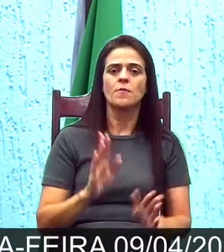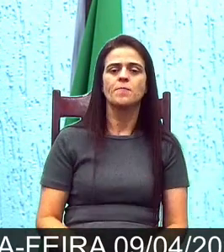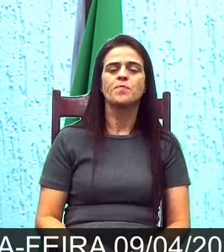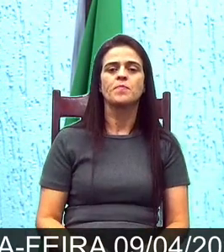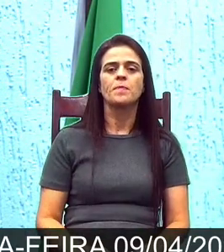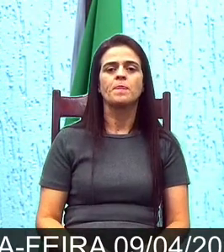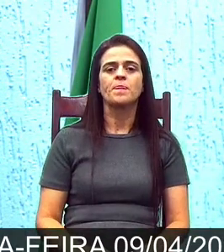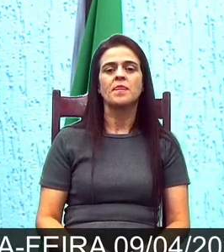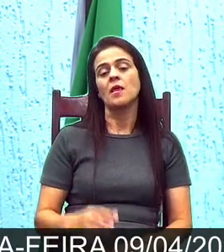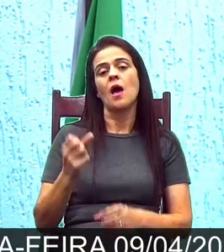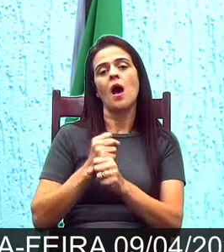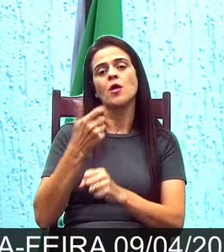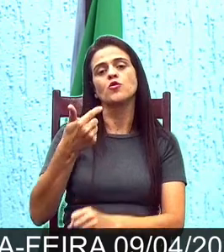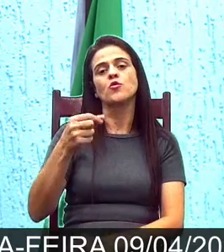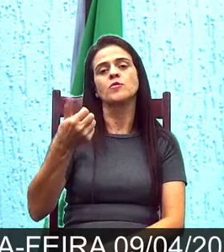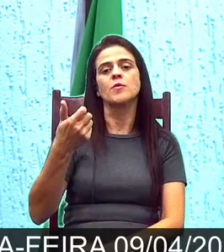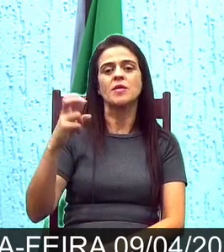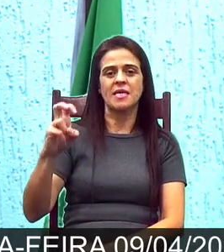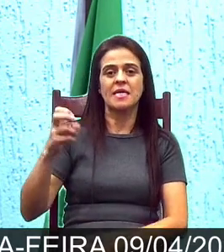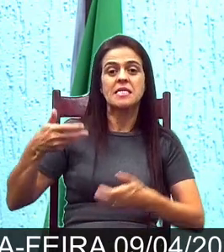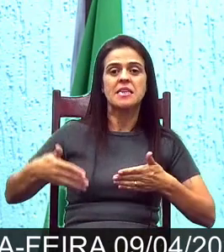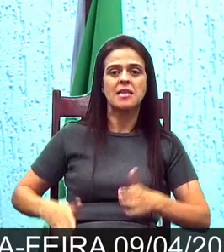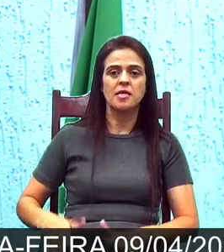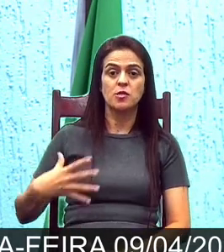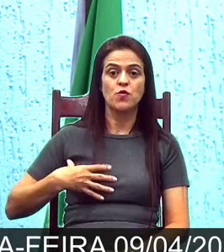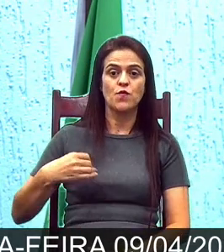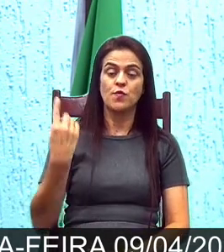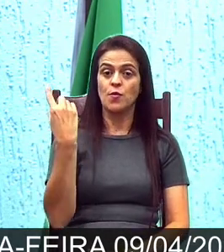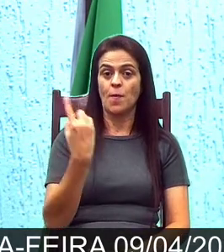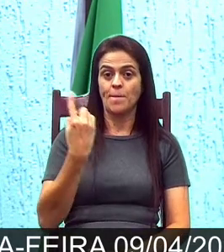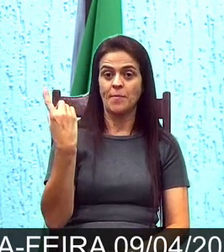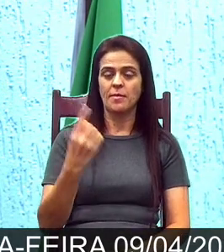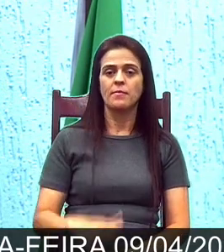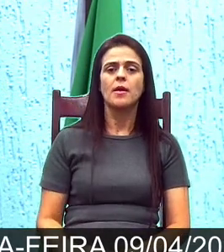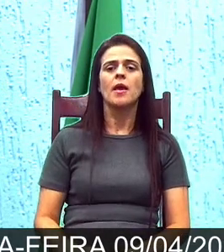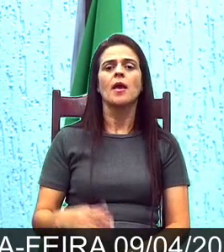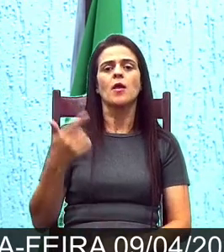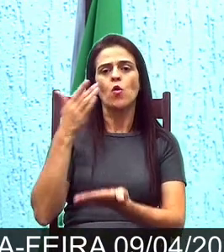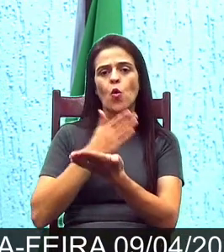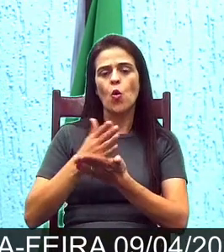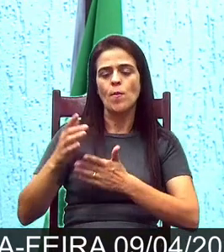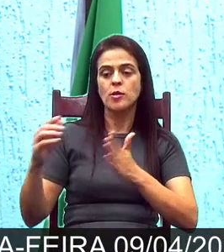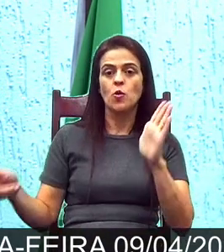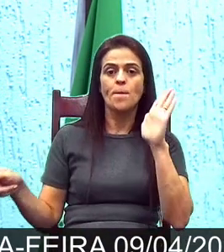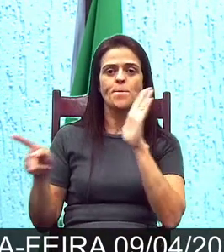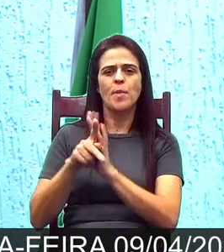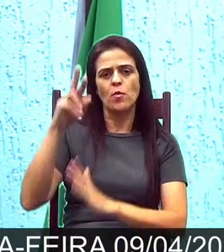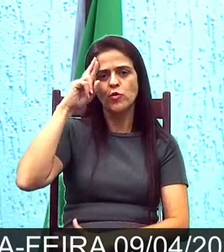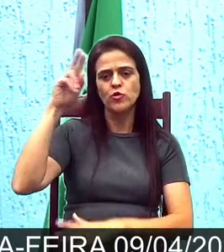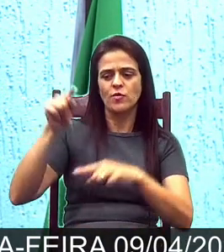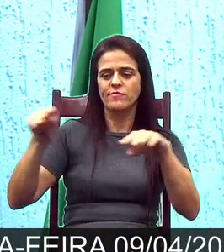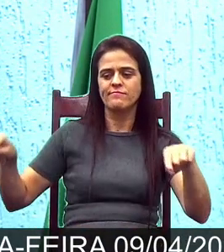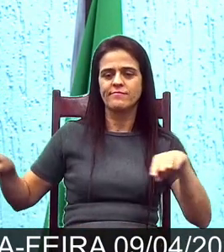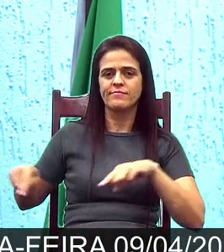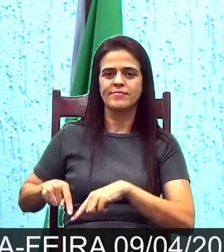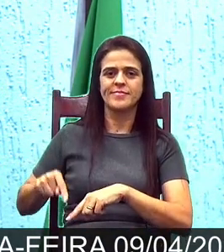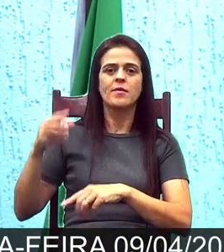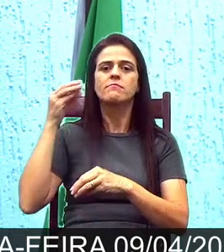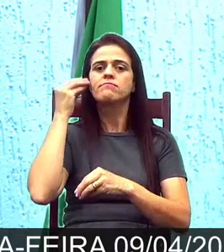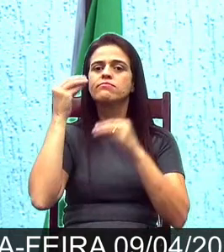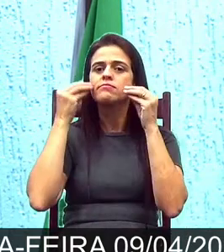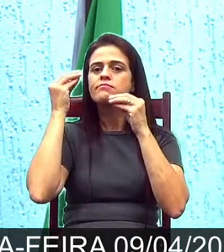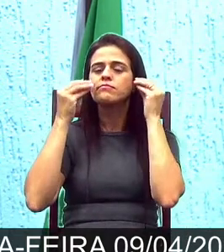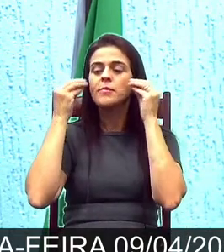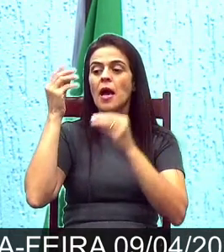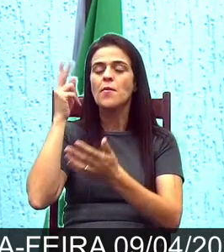2015, nasceu seu primeiro filho, Bento Elias Silva Macedo. Thaisa montou seu estúdio de maquiagem em sua residência, onde exerce seu trabalho e